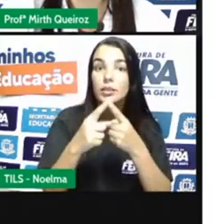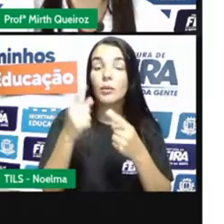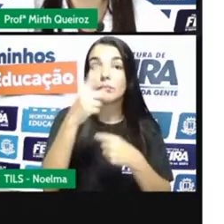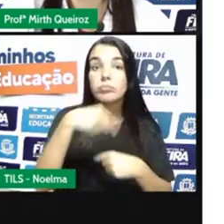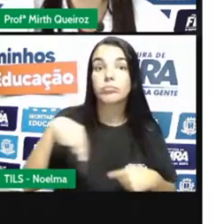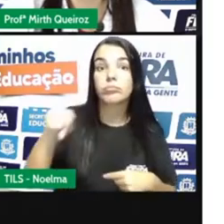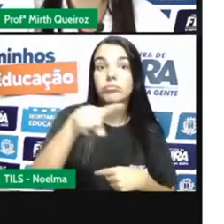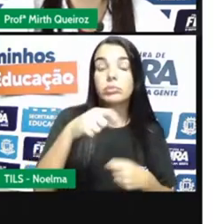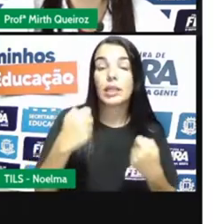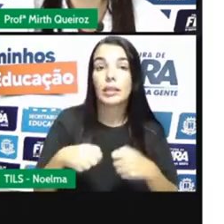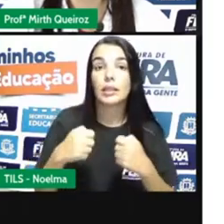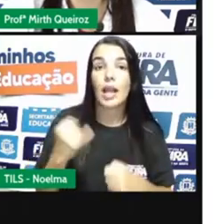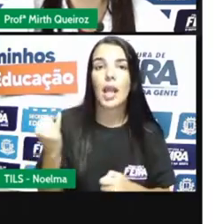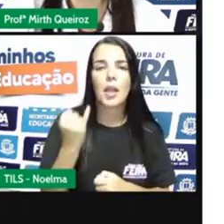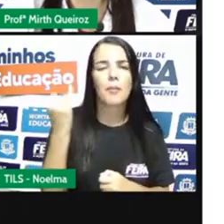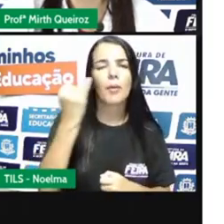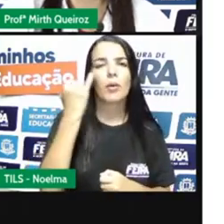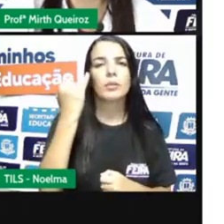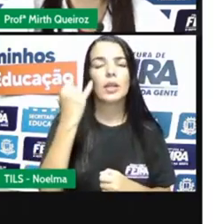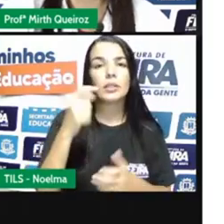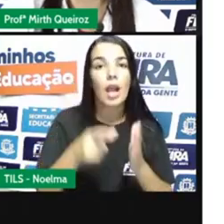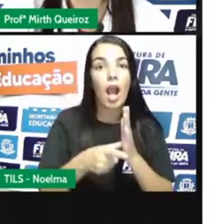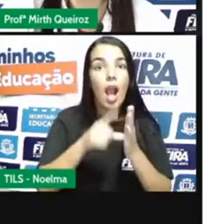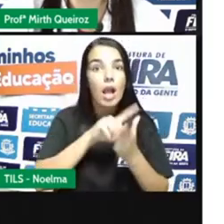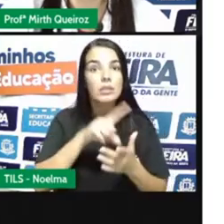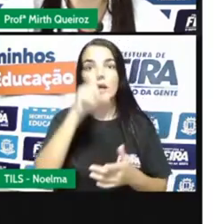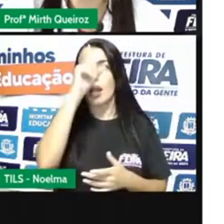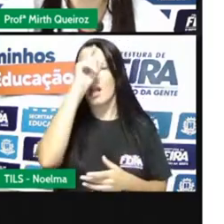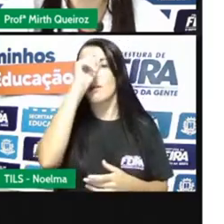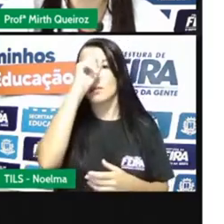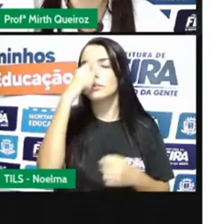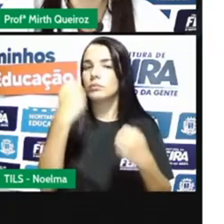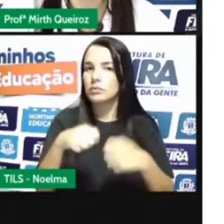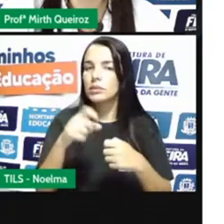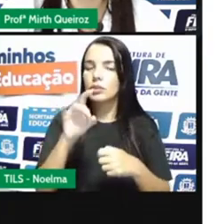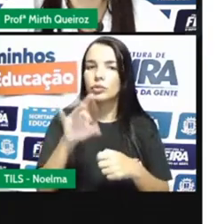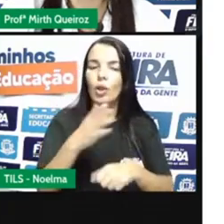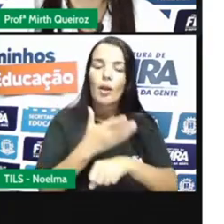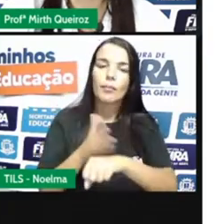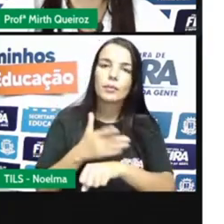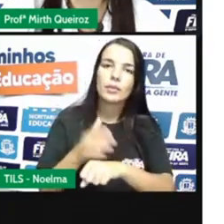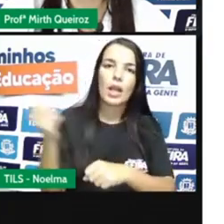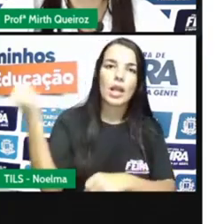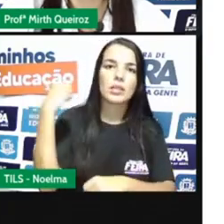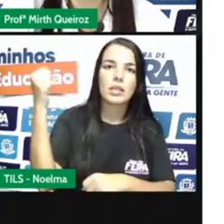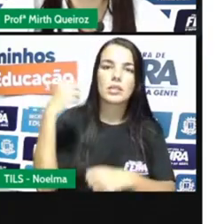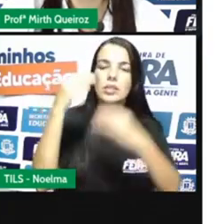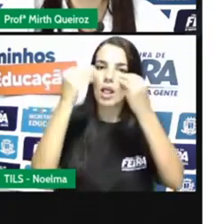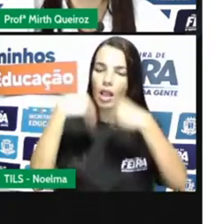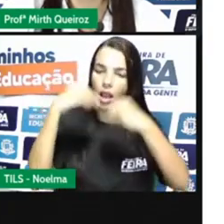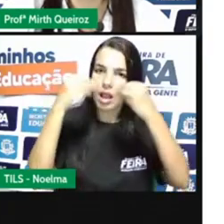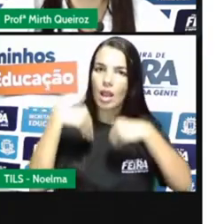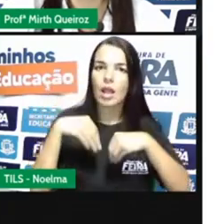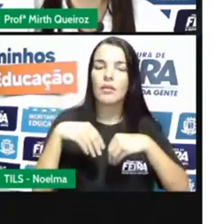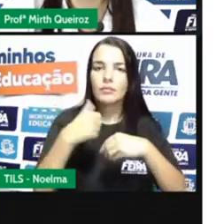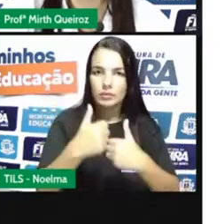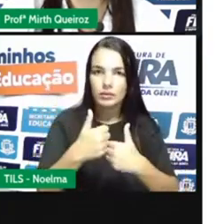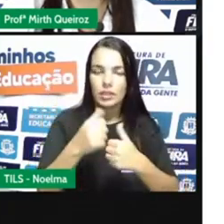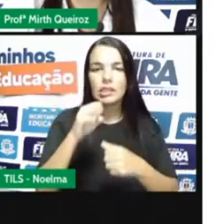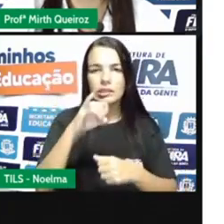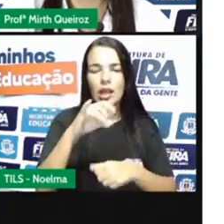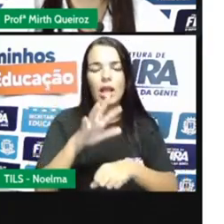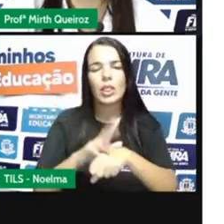essencial realizar antecipadamente a consulta médica e praticar apenas atividades recomendadas. No caso de pacientes com